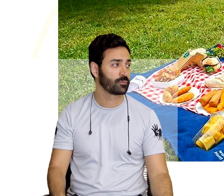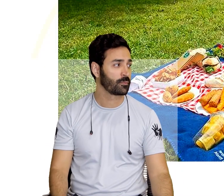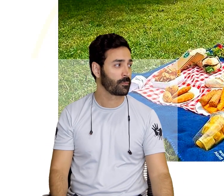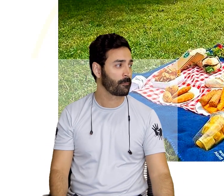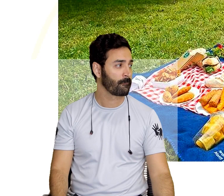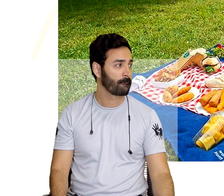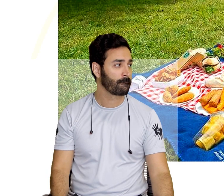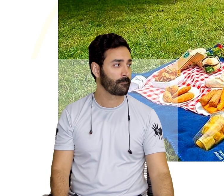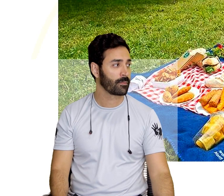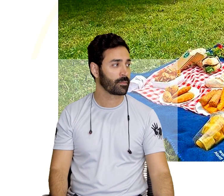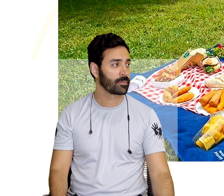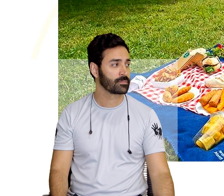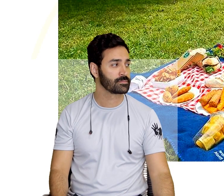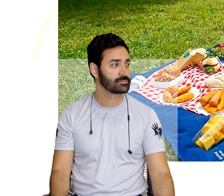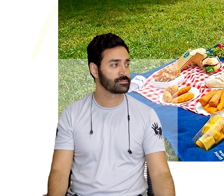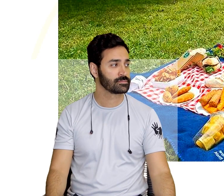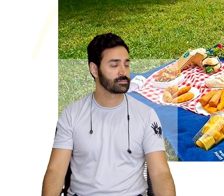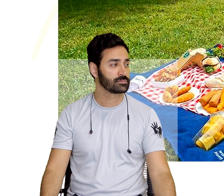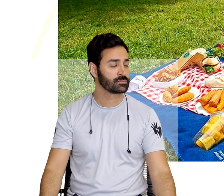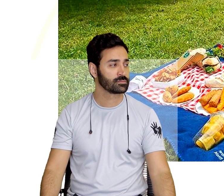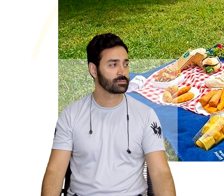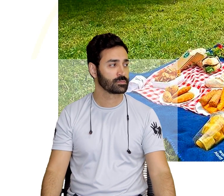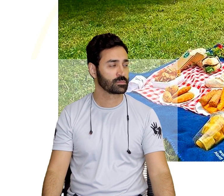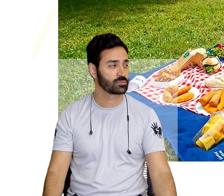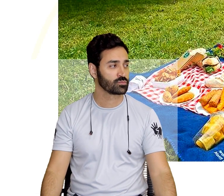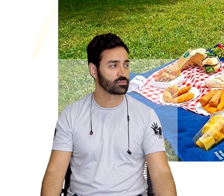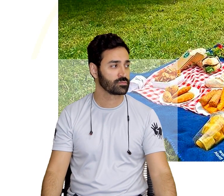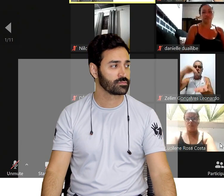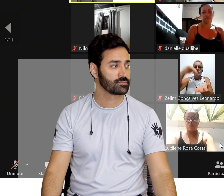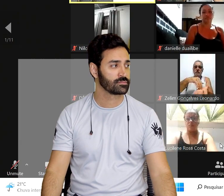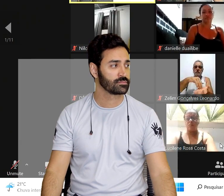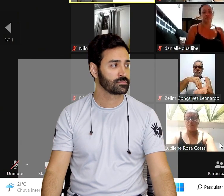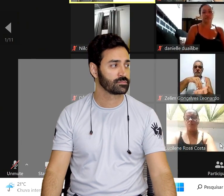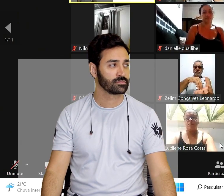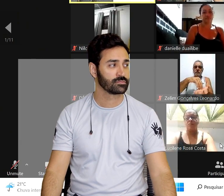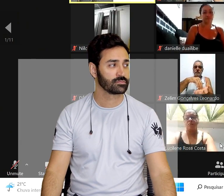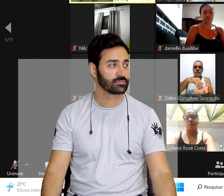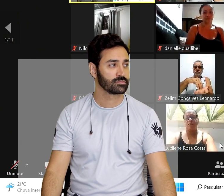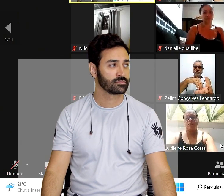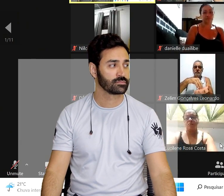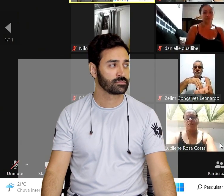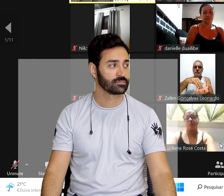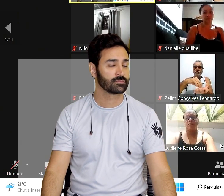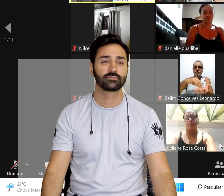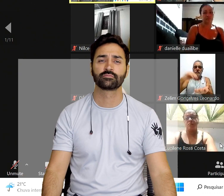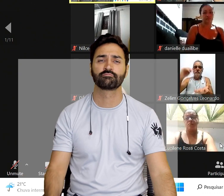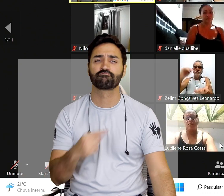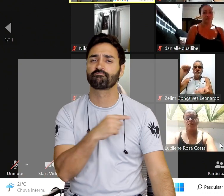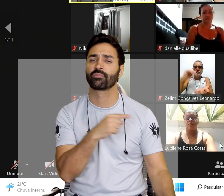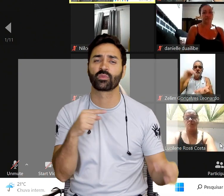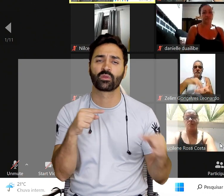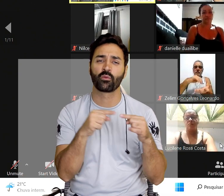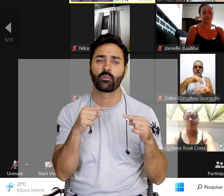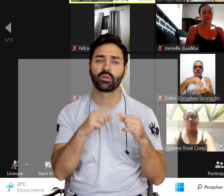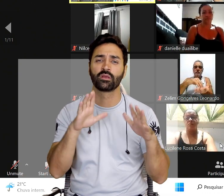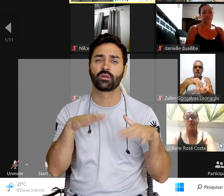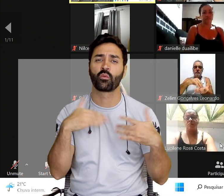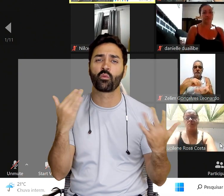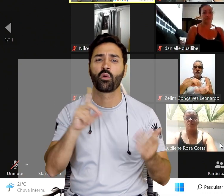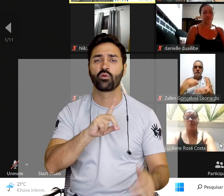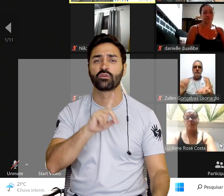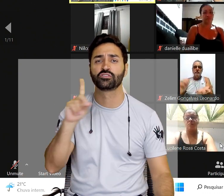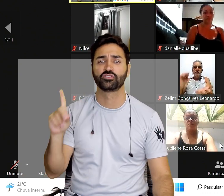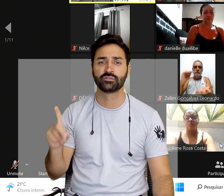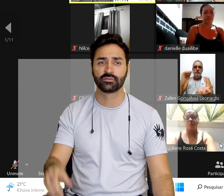1, 2, 3, 4, 5. Essa imagem combina com que dia?